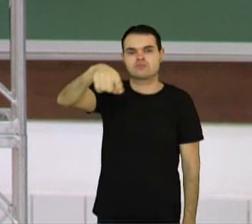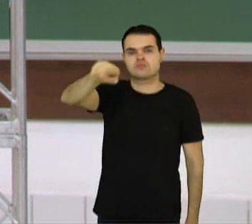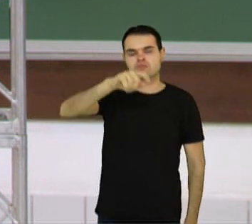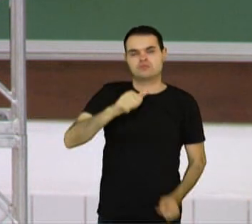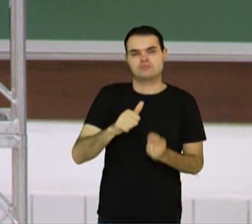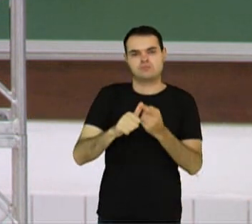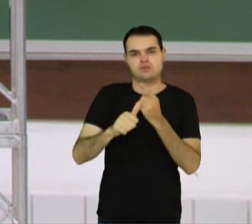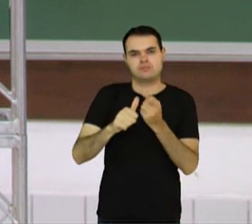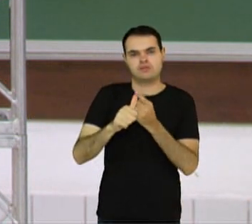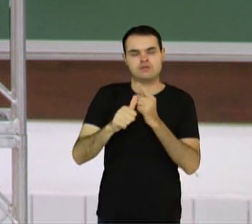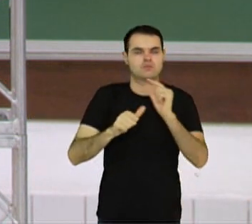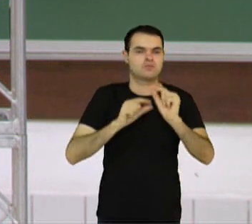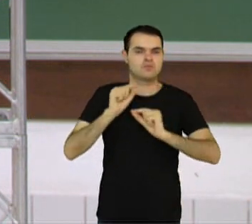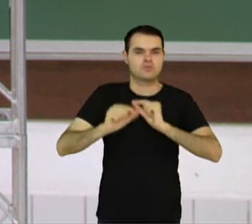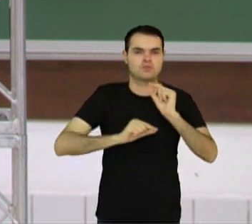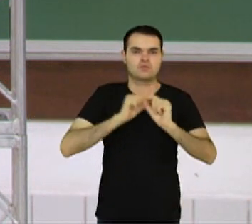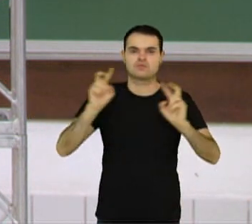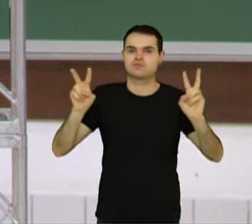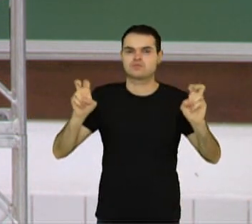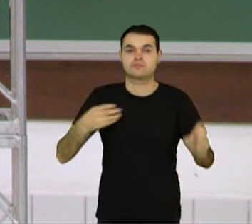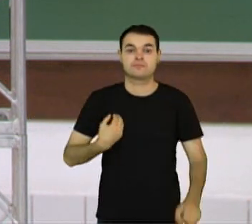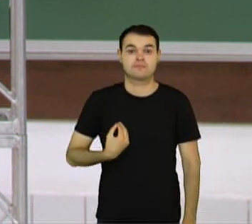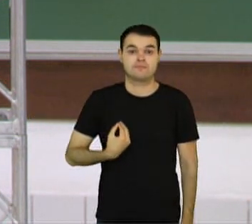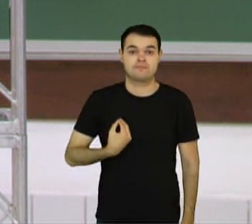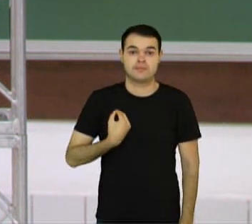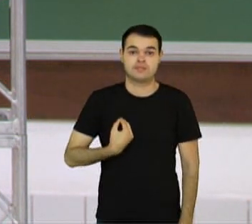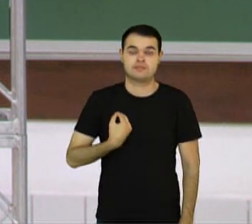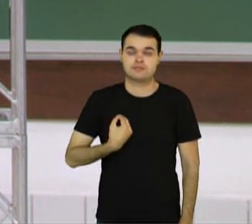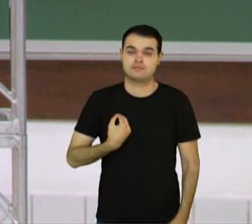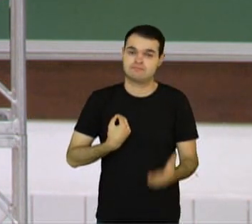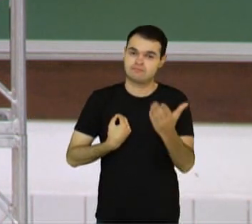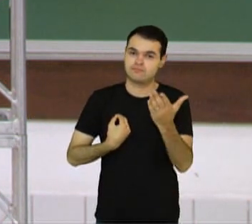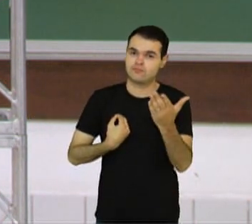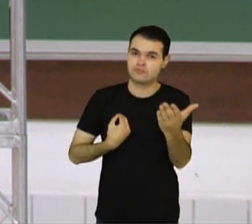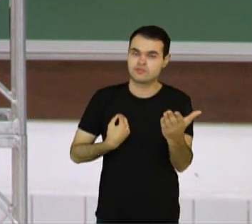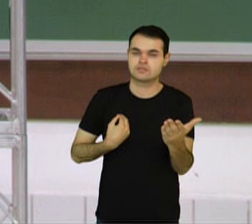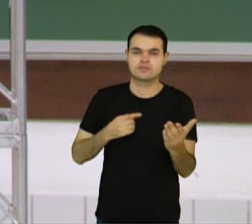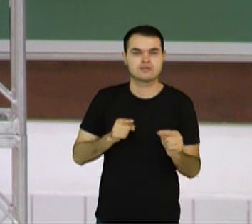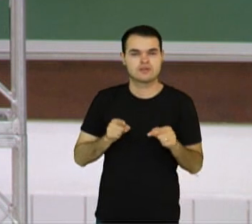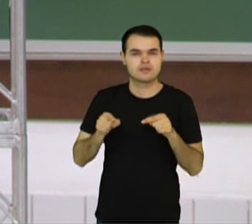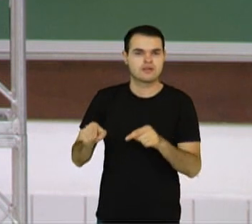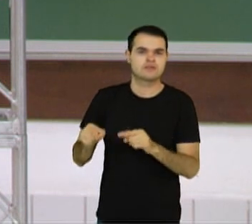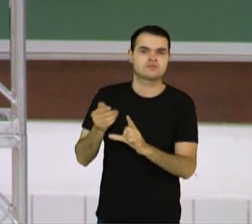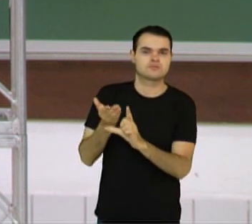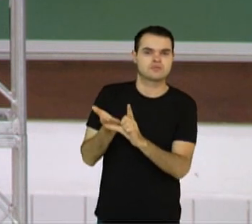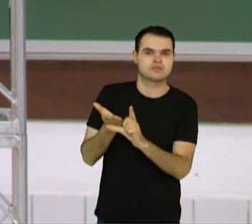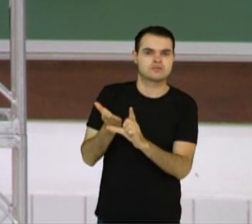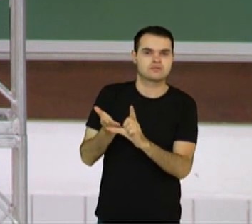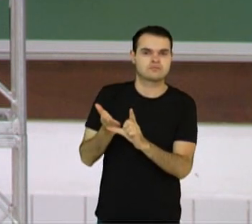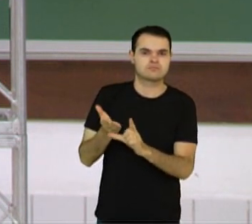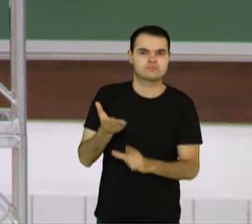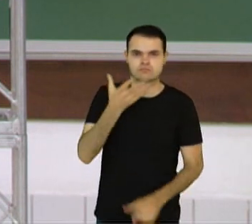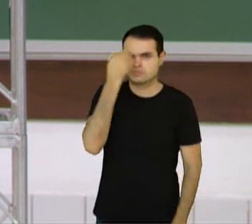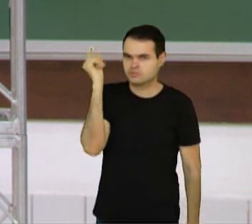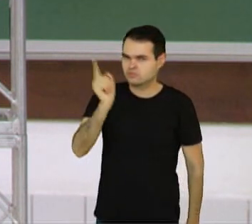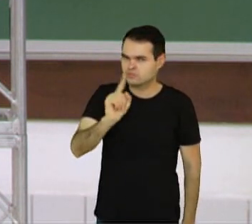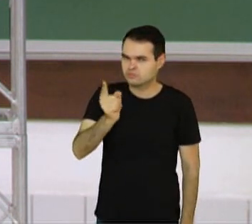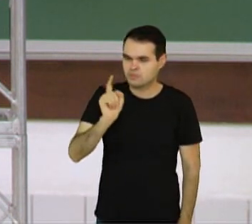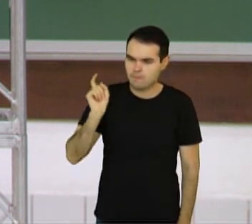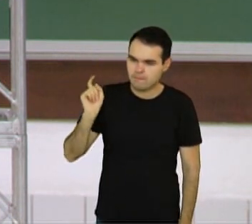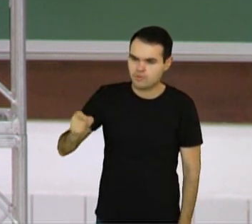primeiro recadinho é com relação à presença de vocês lá no Classroom. Não esqueçam de clicar naquele